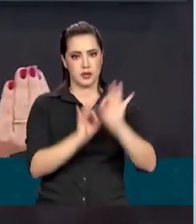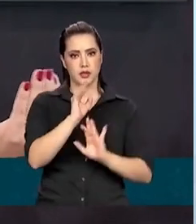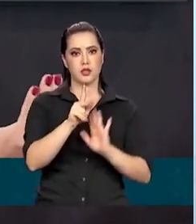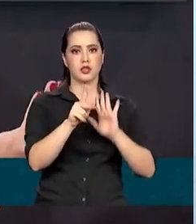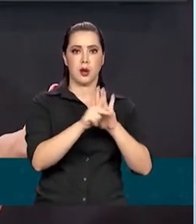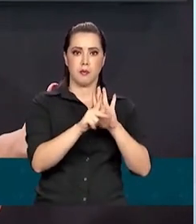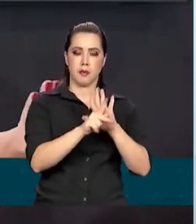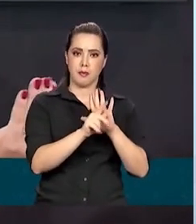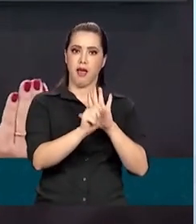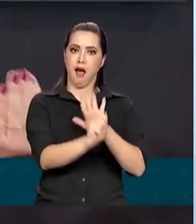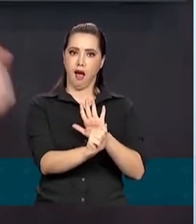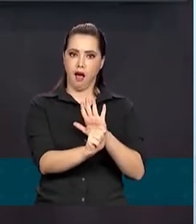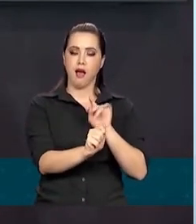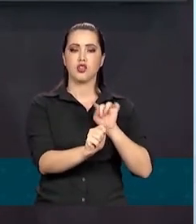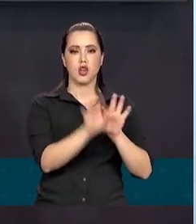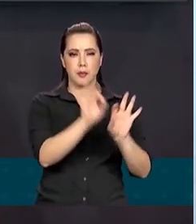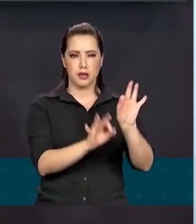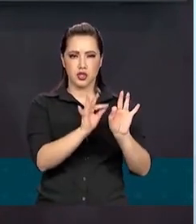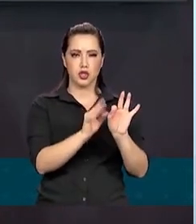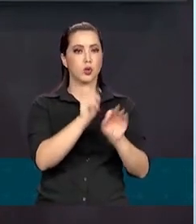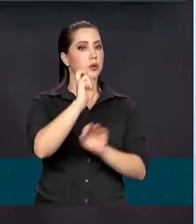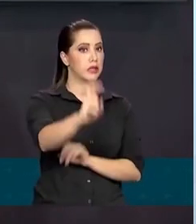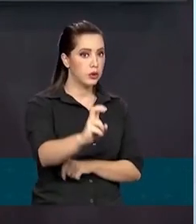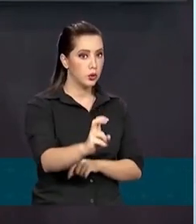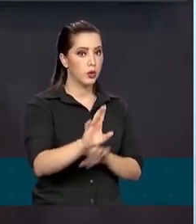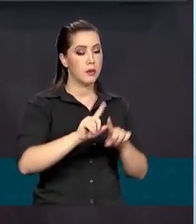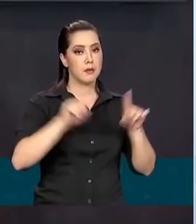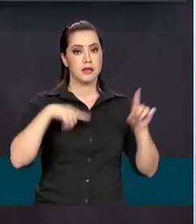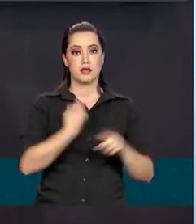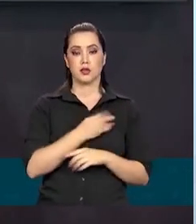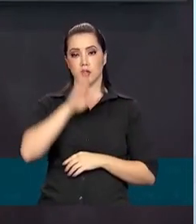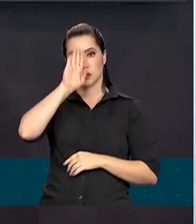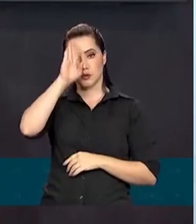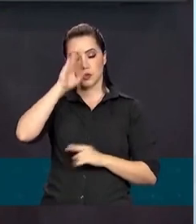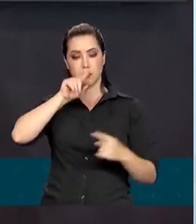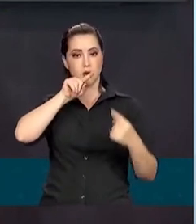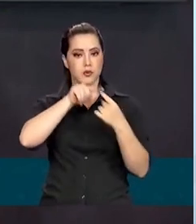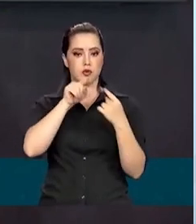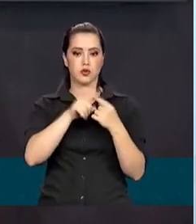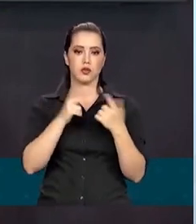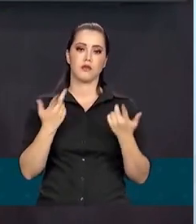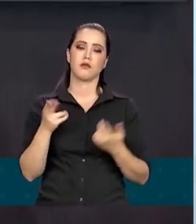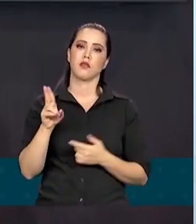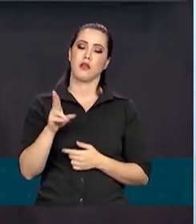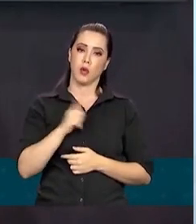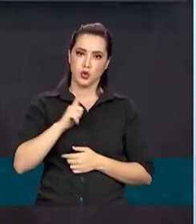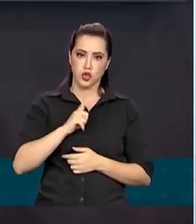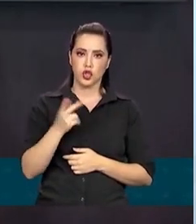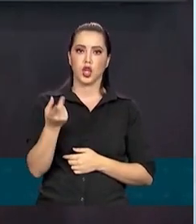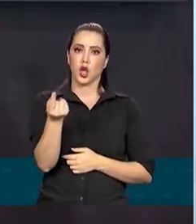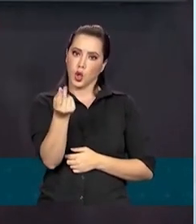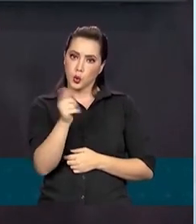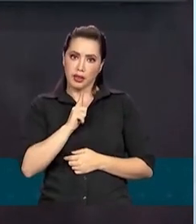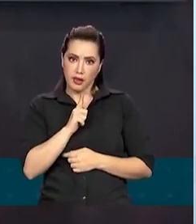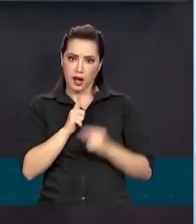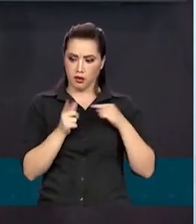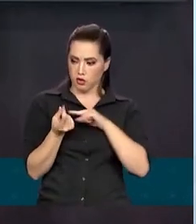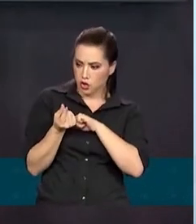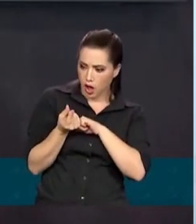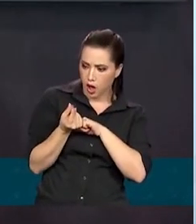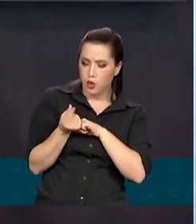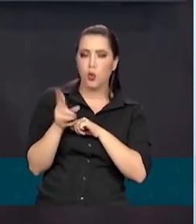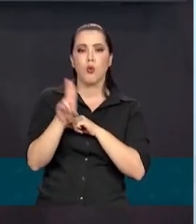um 5º ano aí pronto. Mas a nossa prioridade é gastar bem o pouco que se tem.